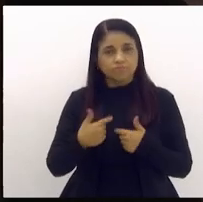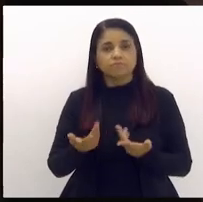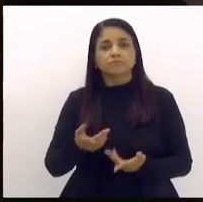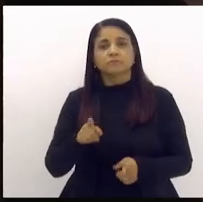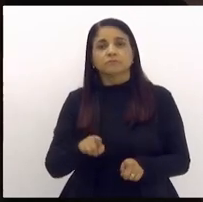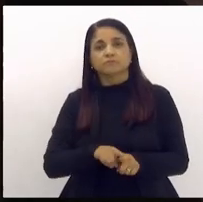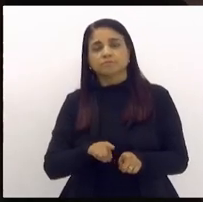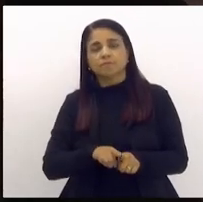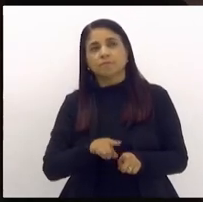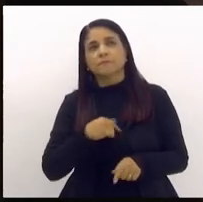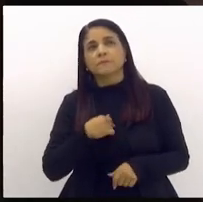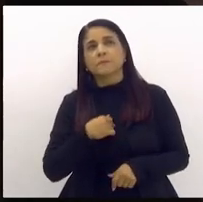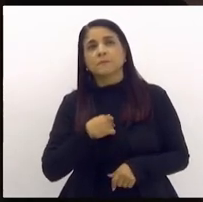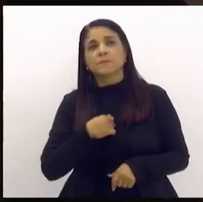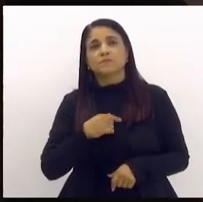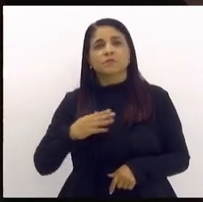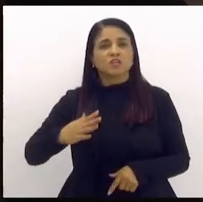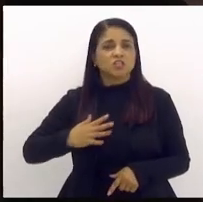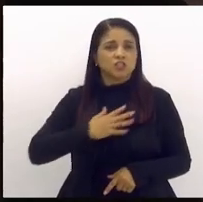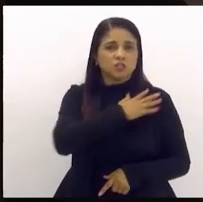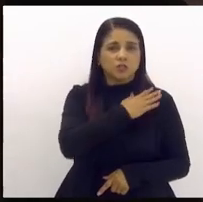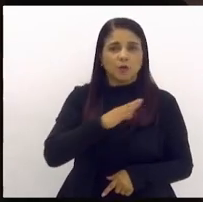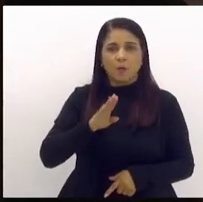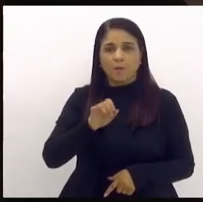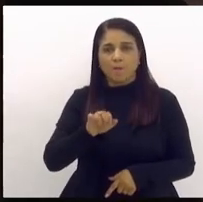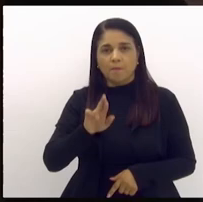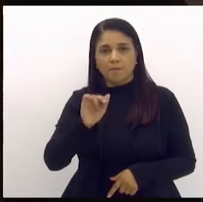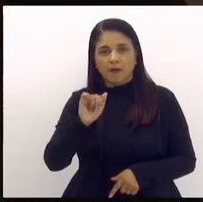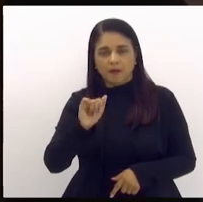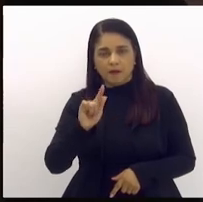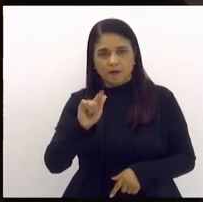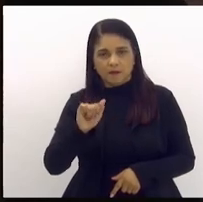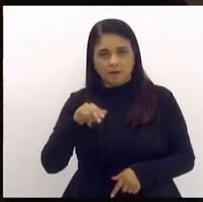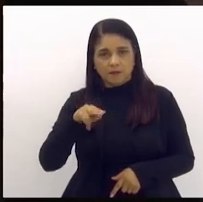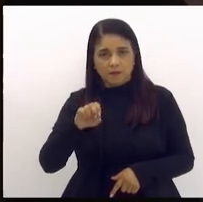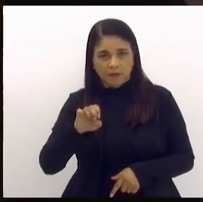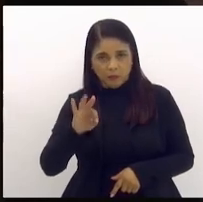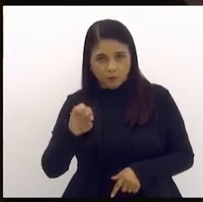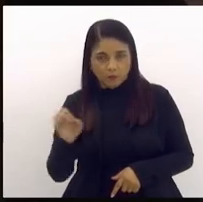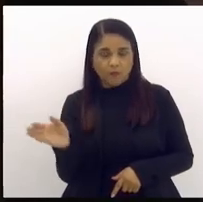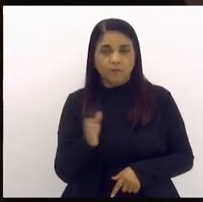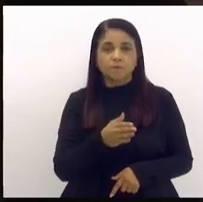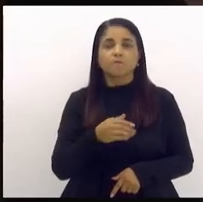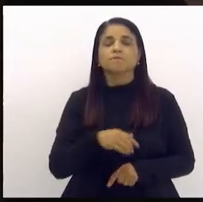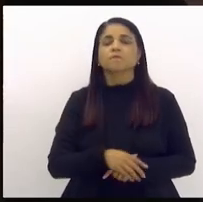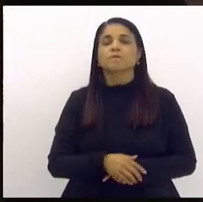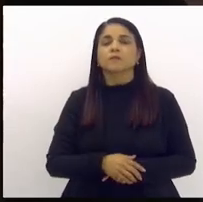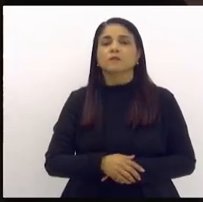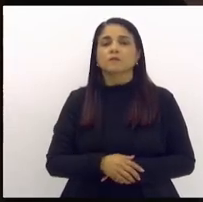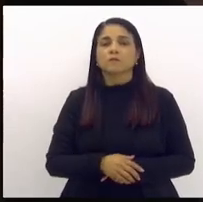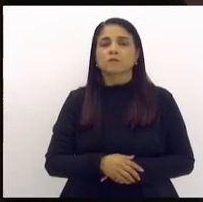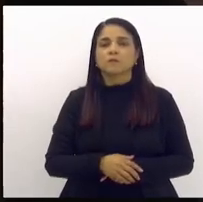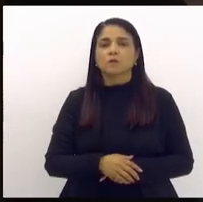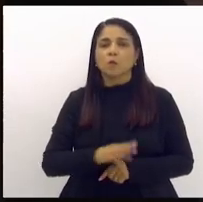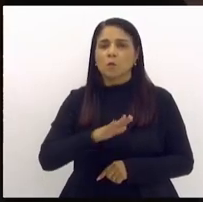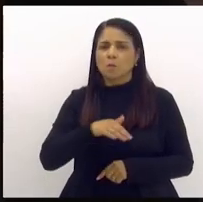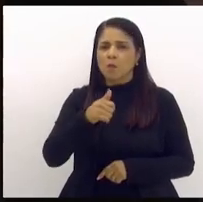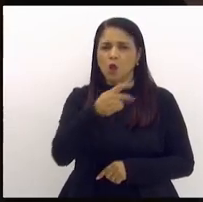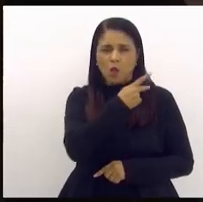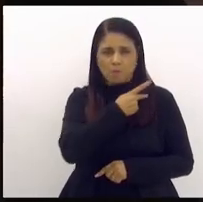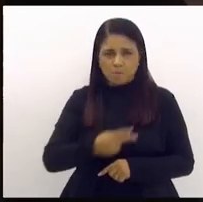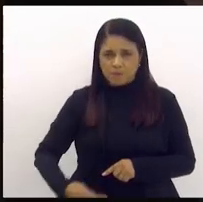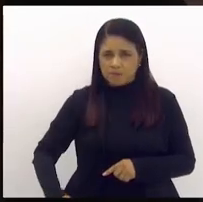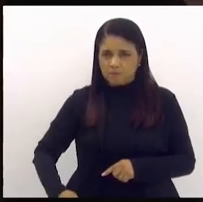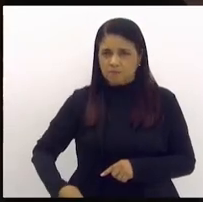Tivemos com o general Braga Neto, tivemos com o melhor presidente da República